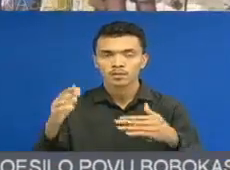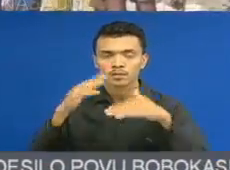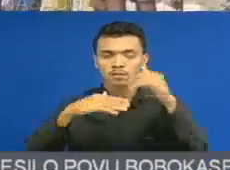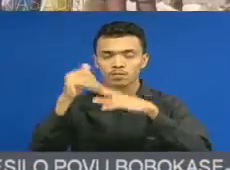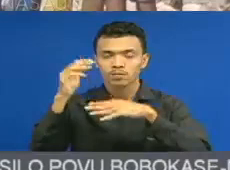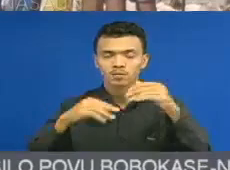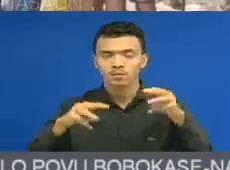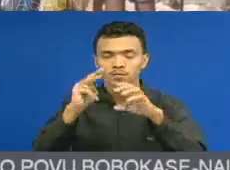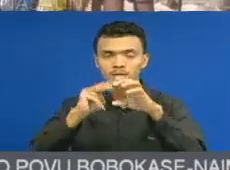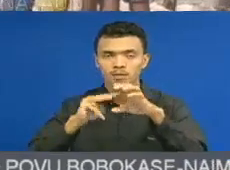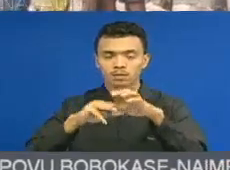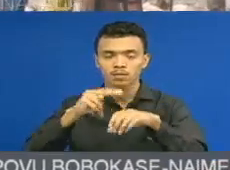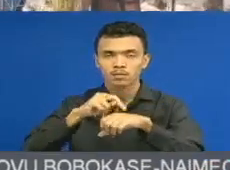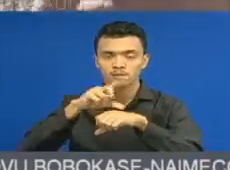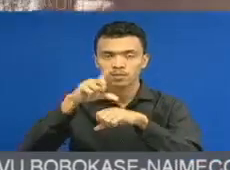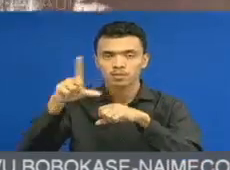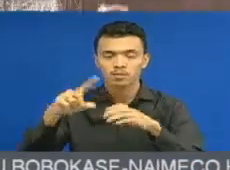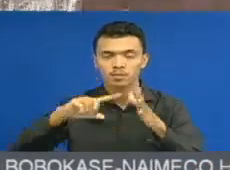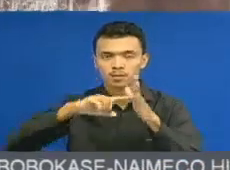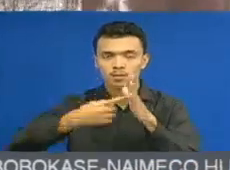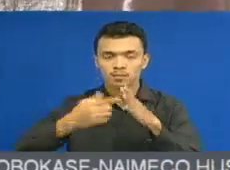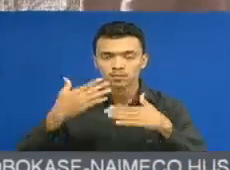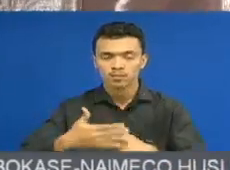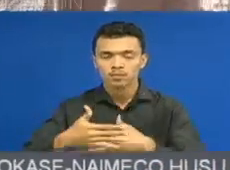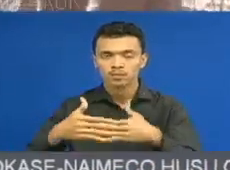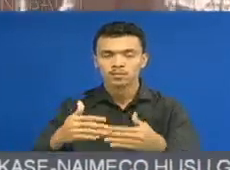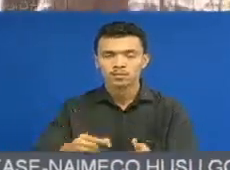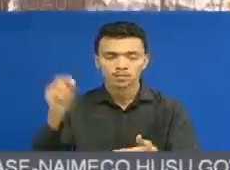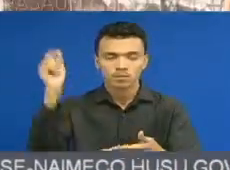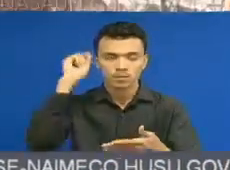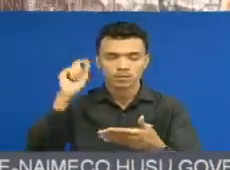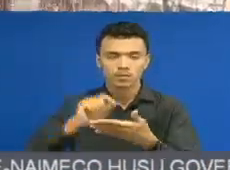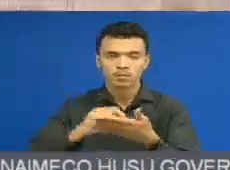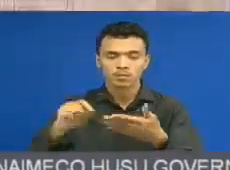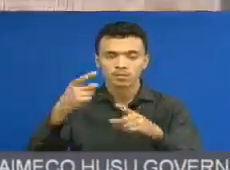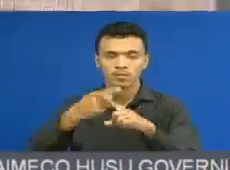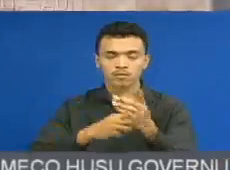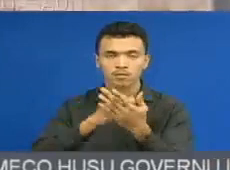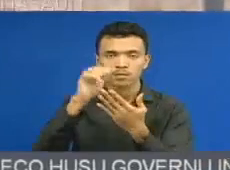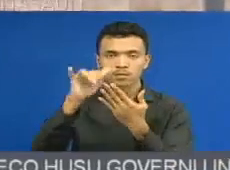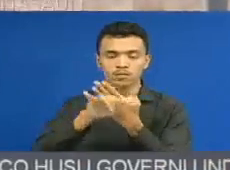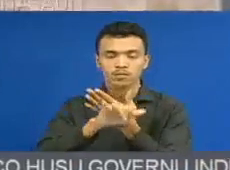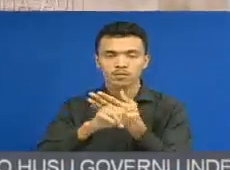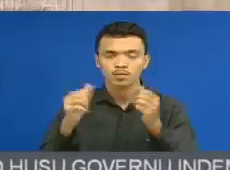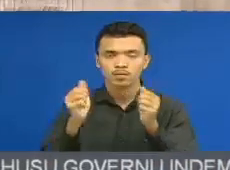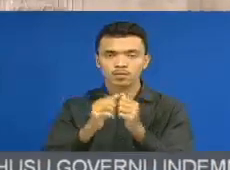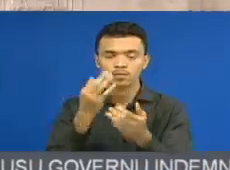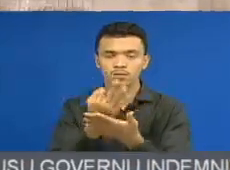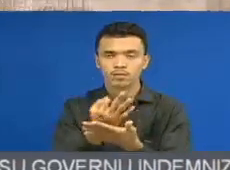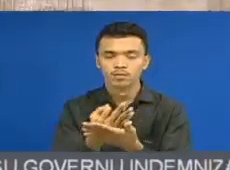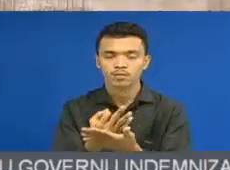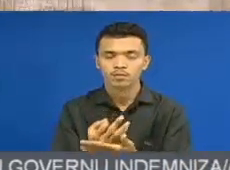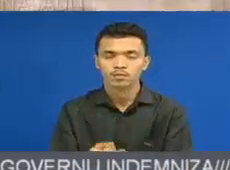mercado municipal, hahu processo tenderização, no assina contrato e a furanzunho liuba, ho orçamento,